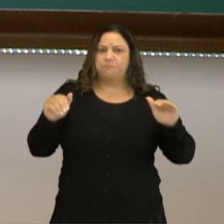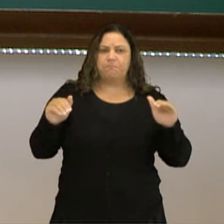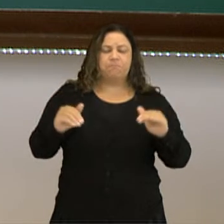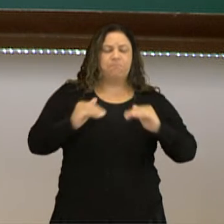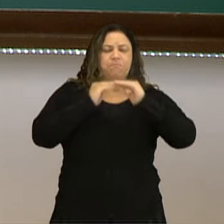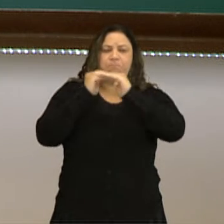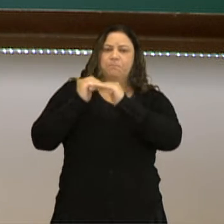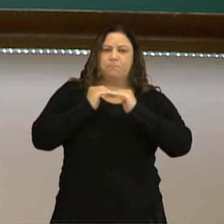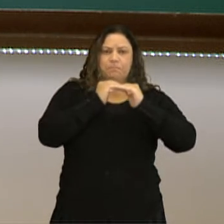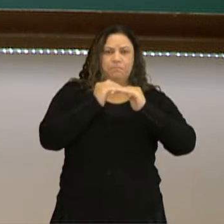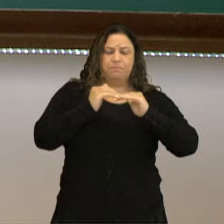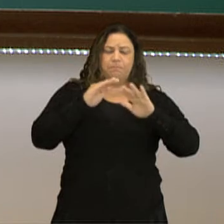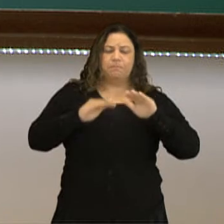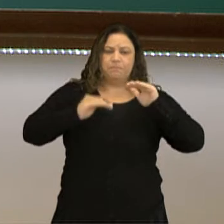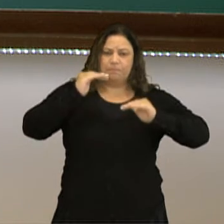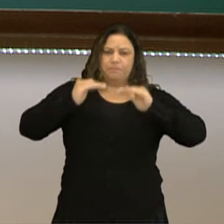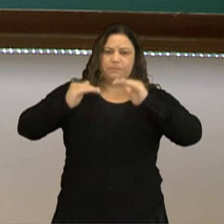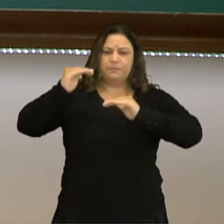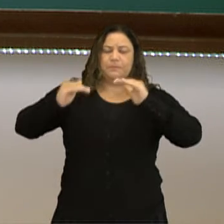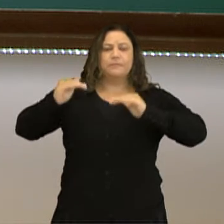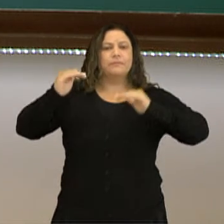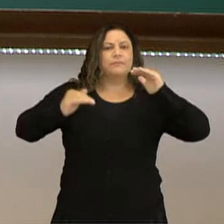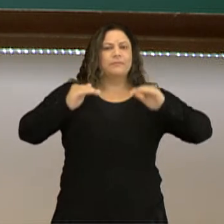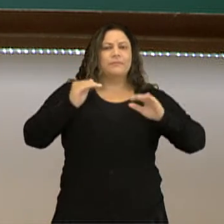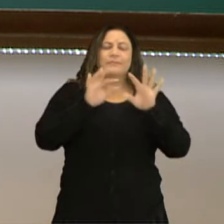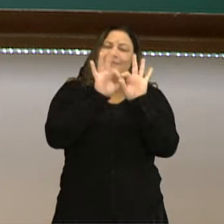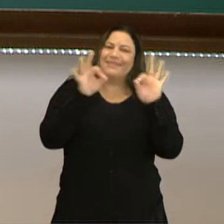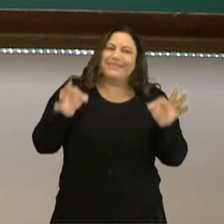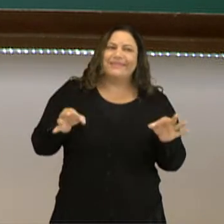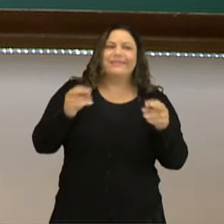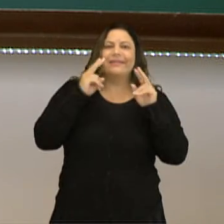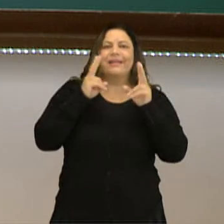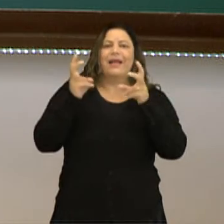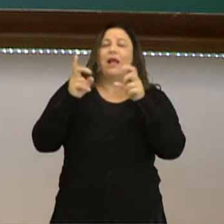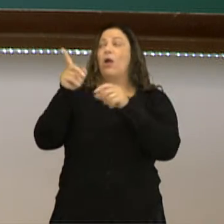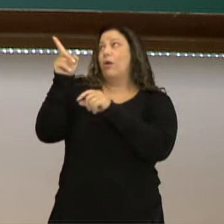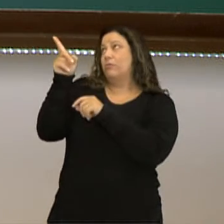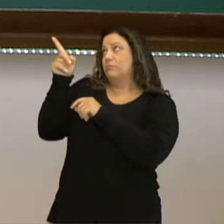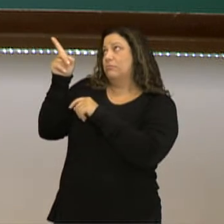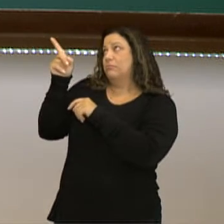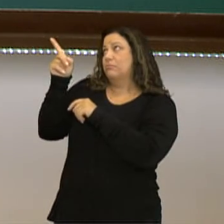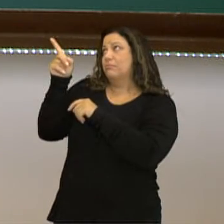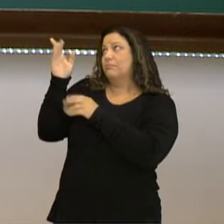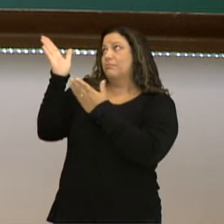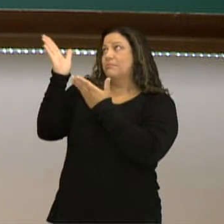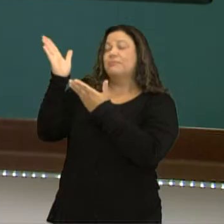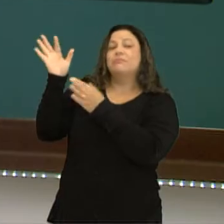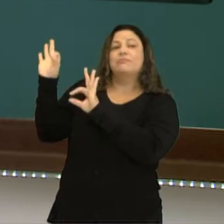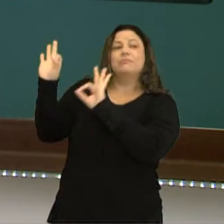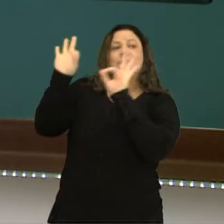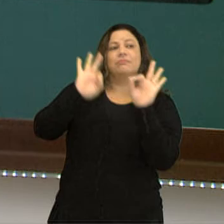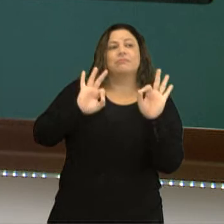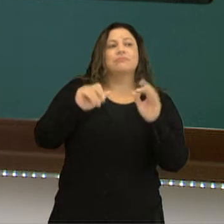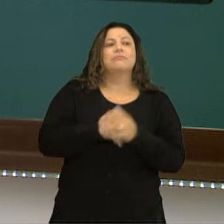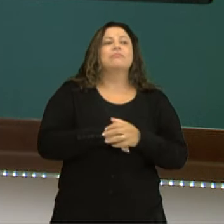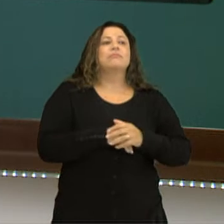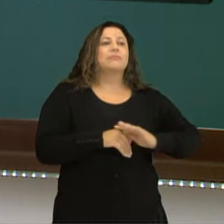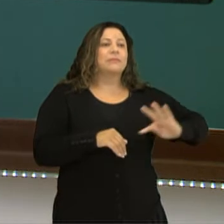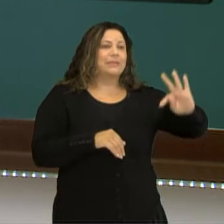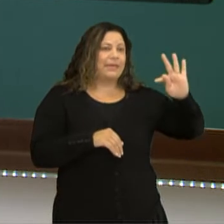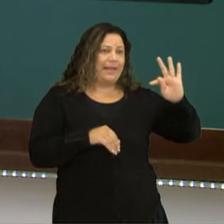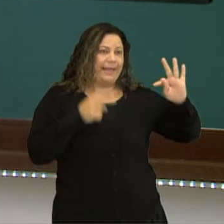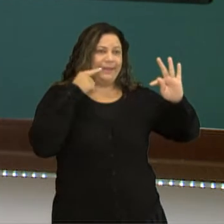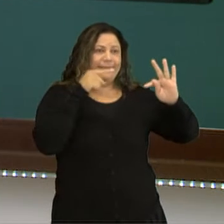estarão obrigatoriamente em equilíbrio. Pessoal, é bem simples. Ó, vem para cá, acompanha o raciocínio. Você tem um corpo A a 40 graus